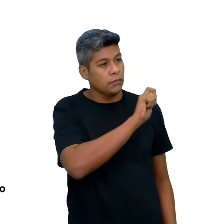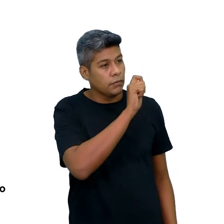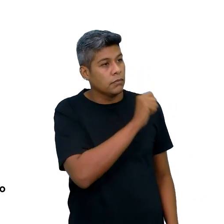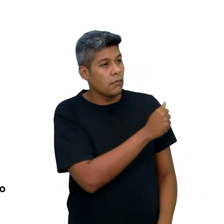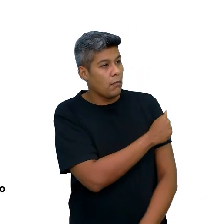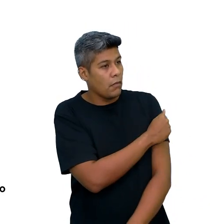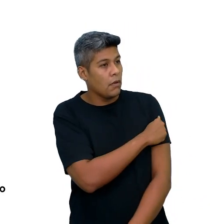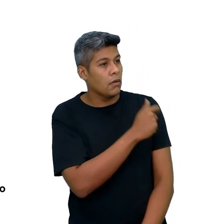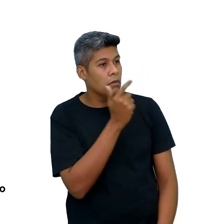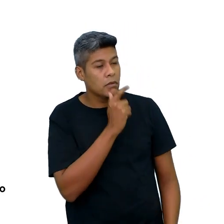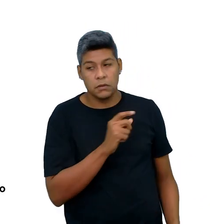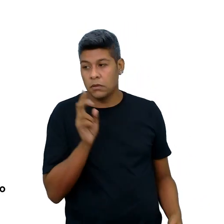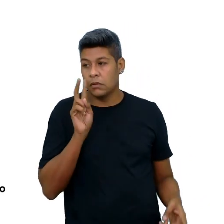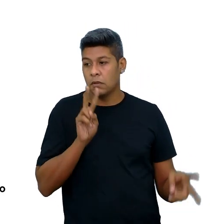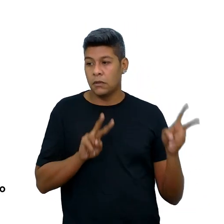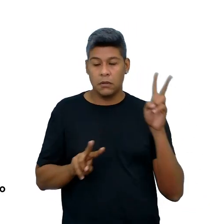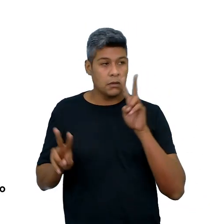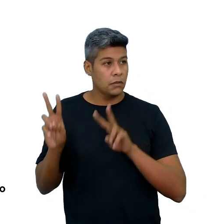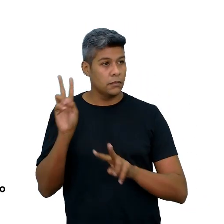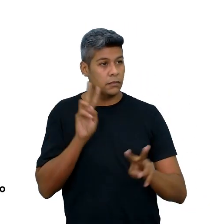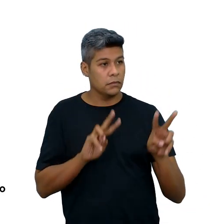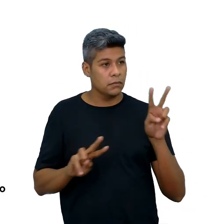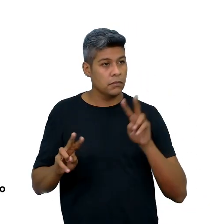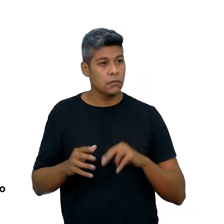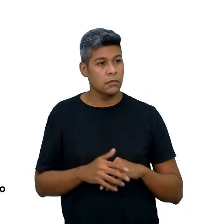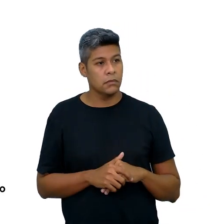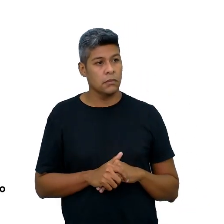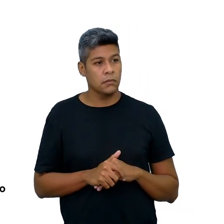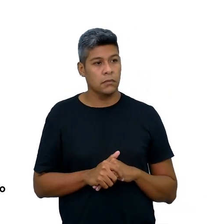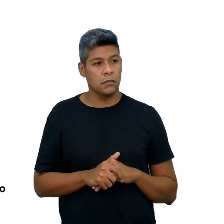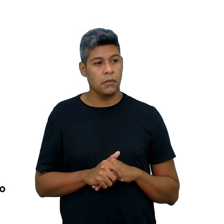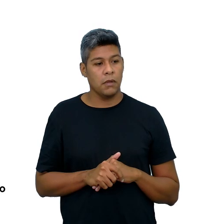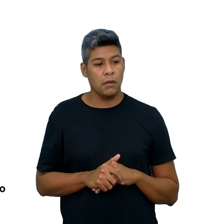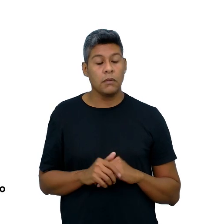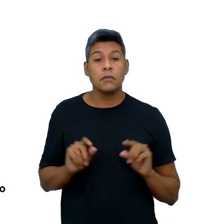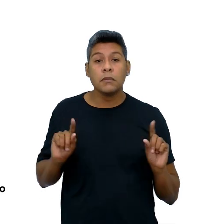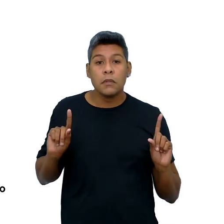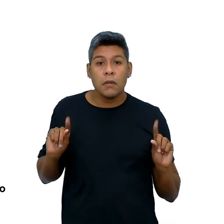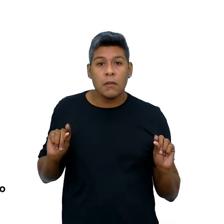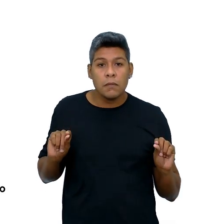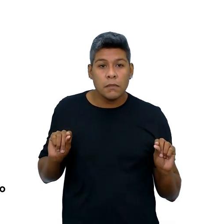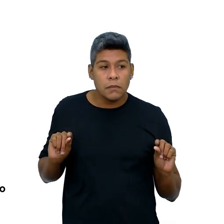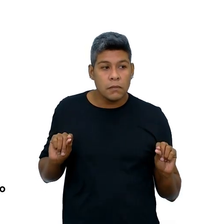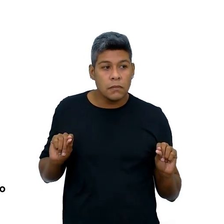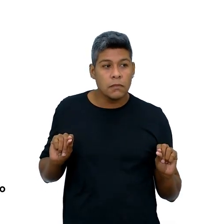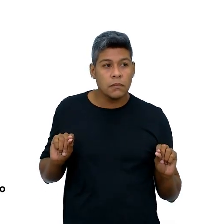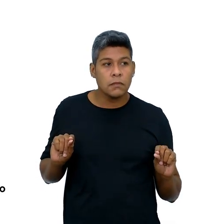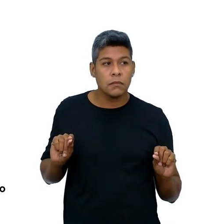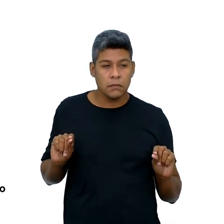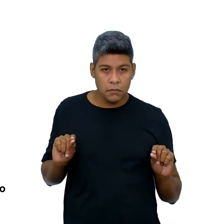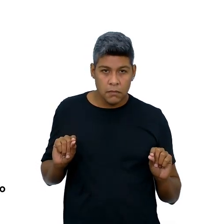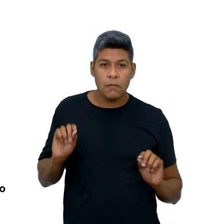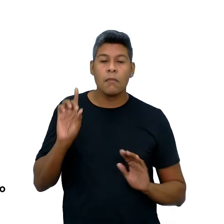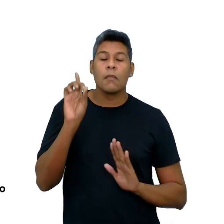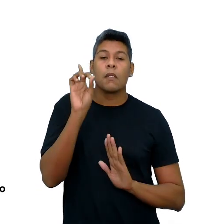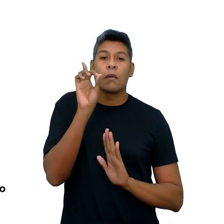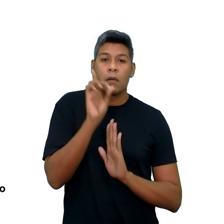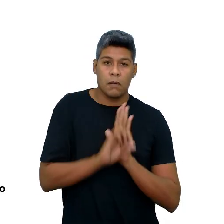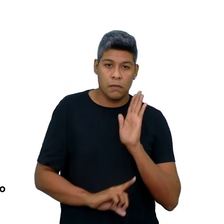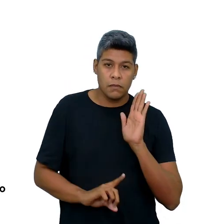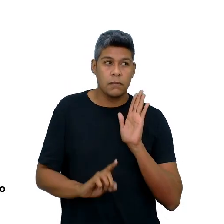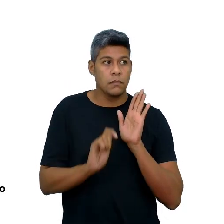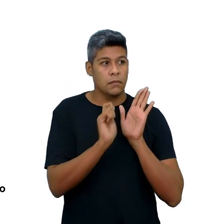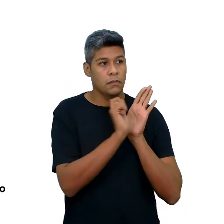consigam visualizar aí as anotações. E concomitante a esse processo de registro na